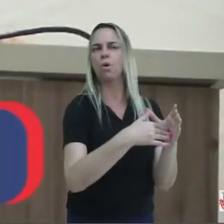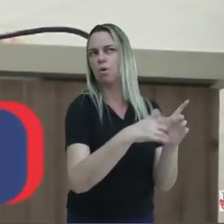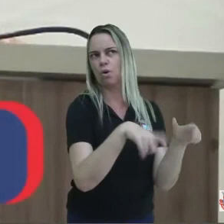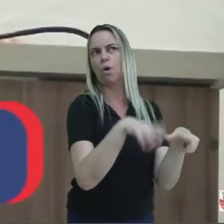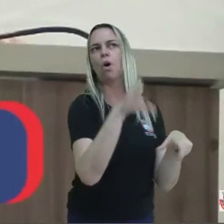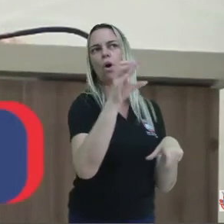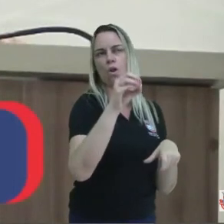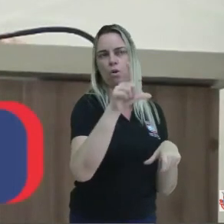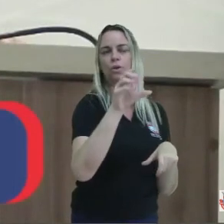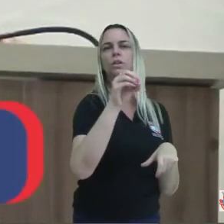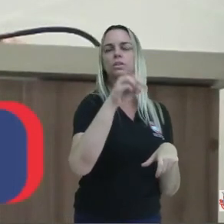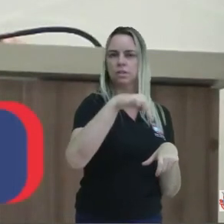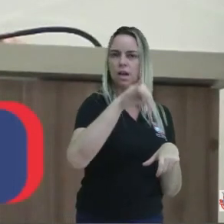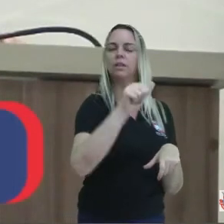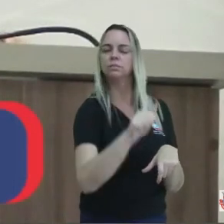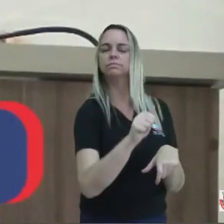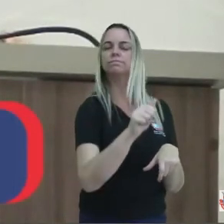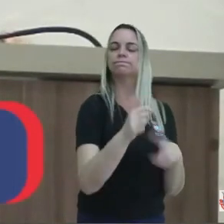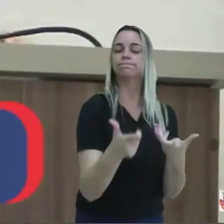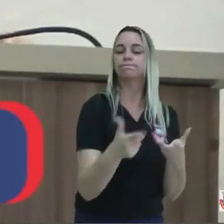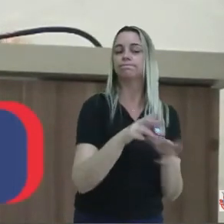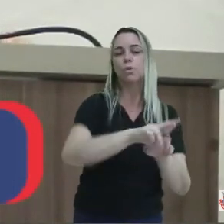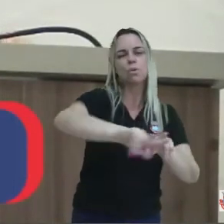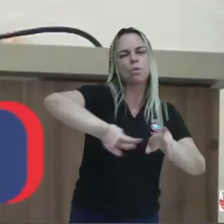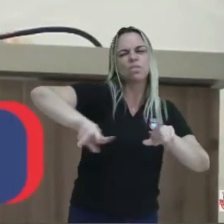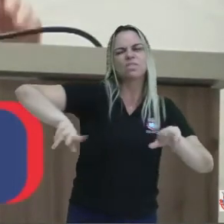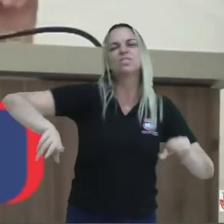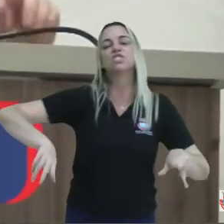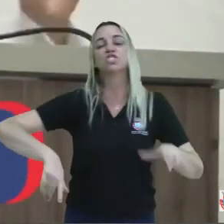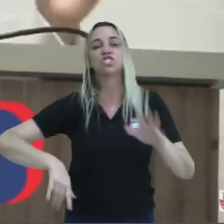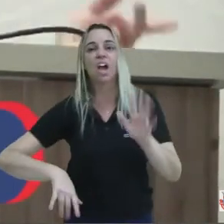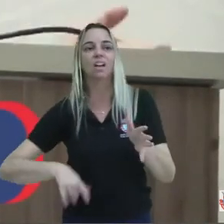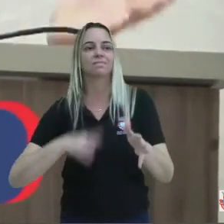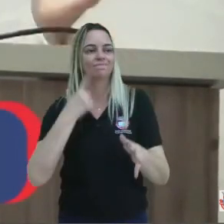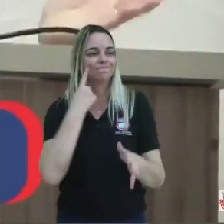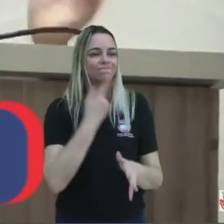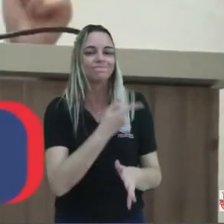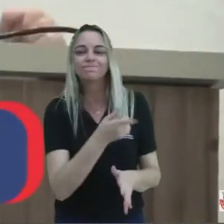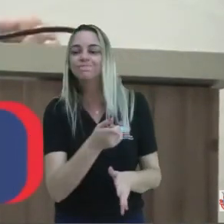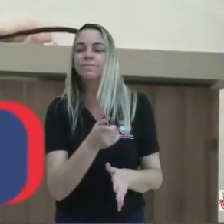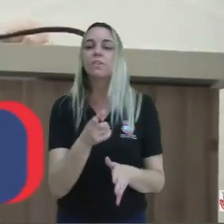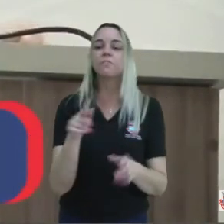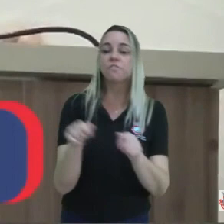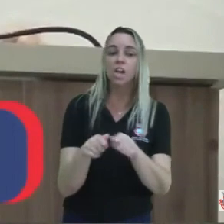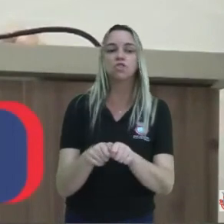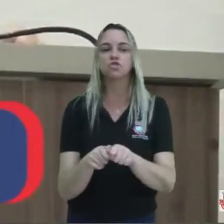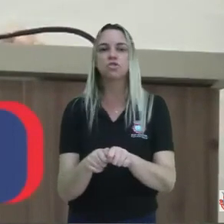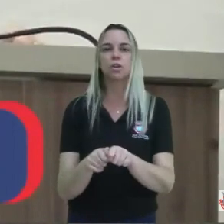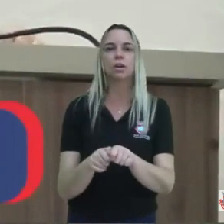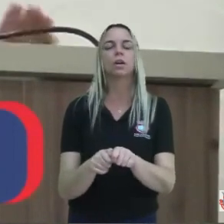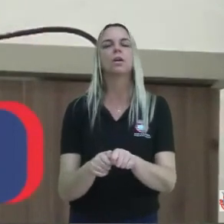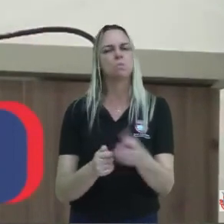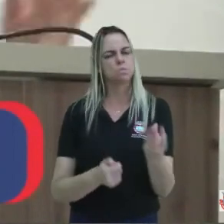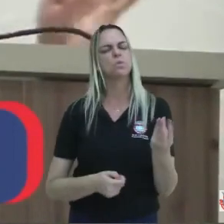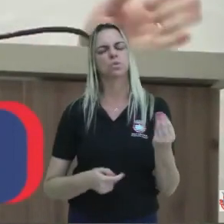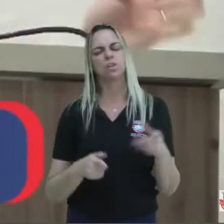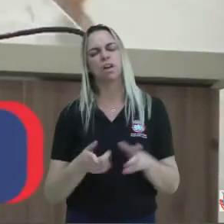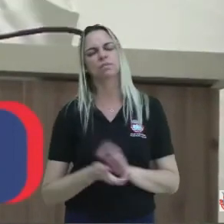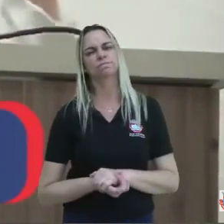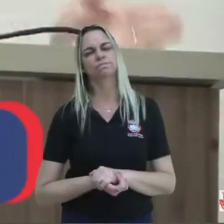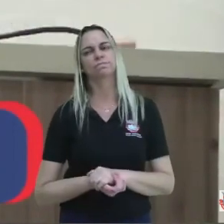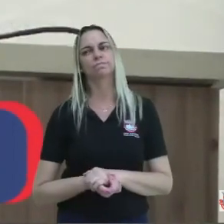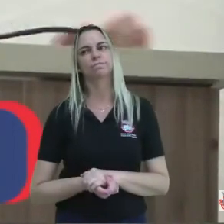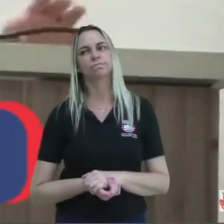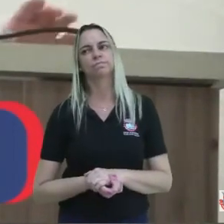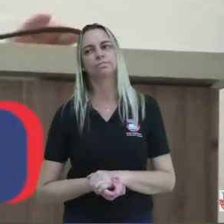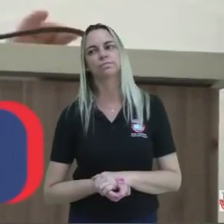não trabalharam, mas veio para manutenção da máquina, irá retornar, eu acredito que retornou já hoje. E aquela região